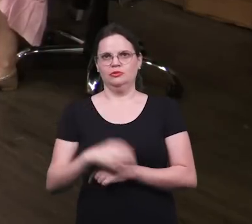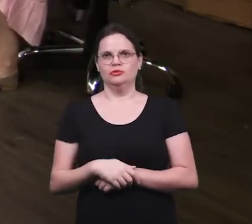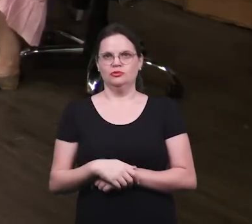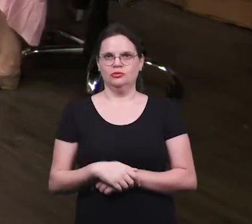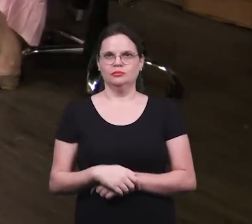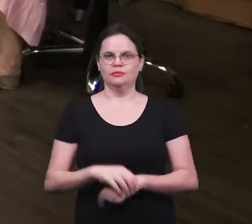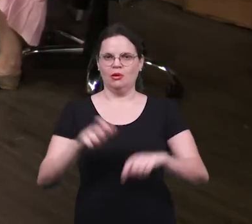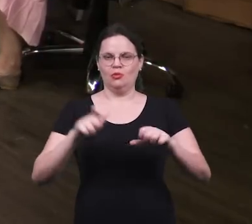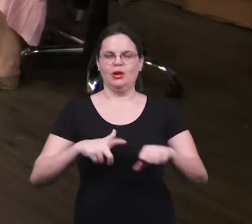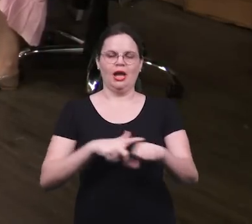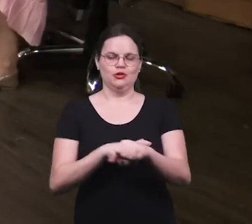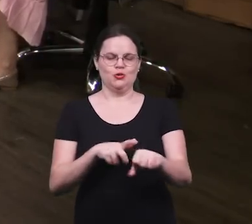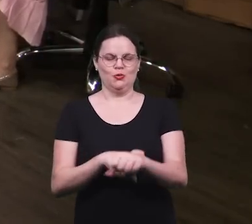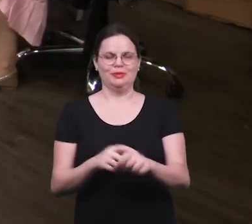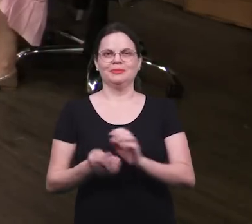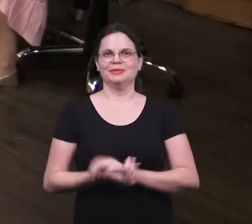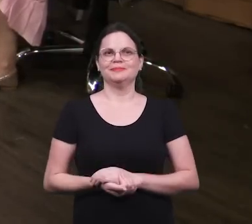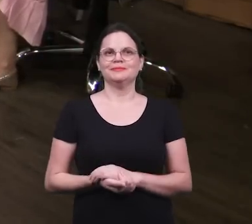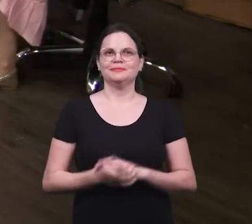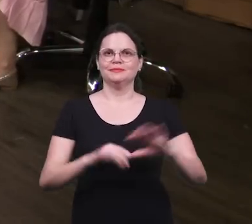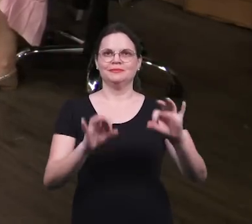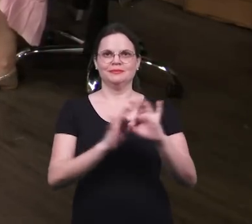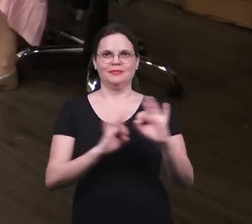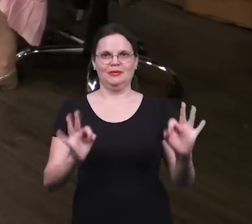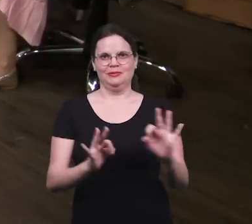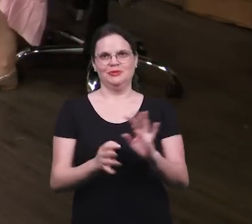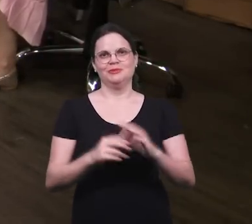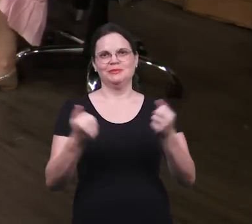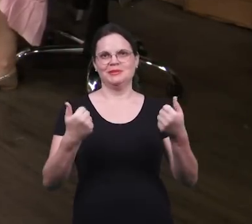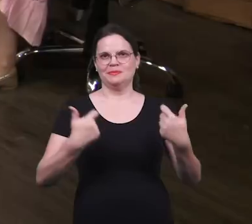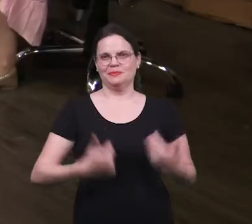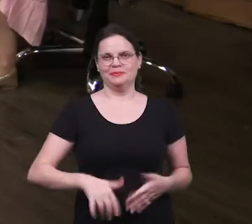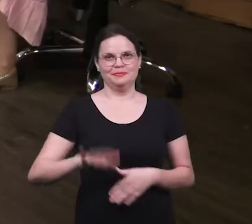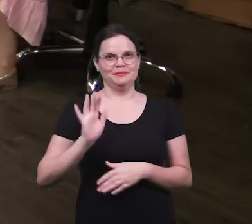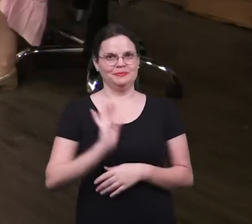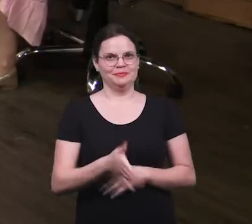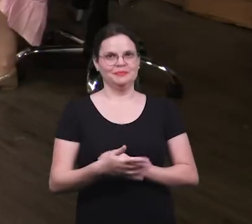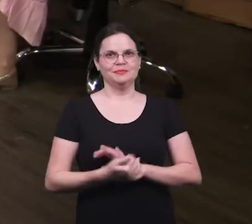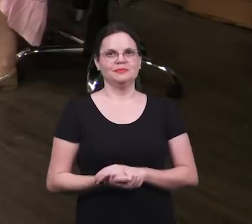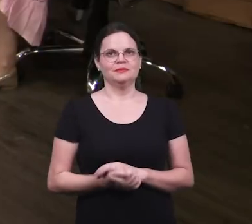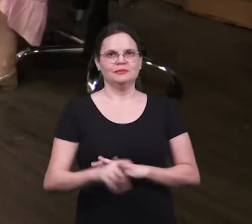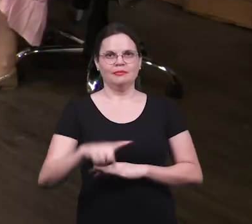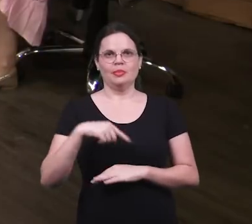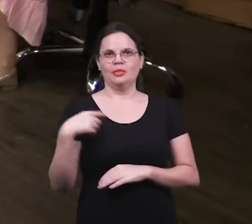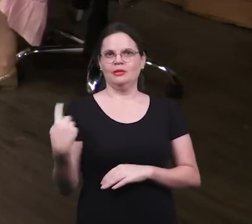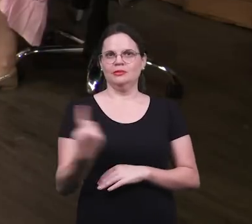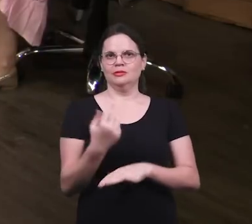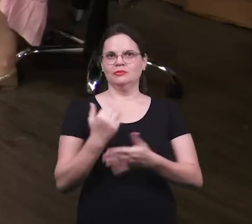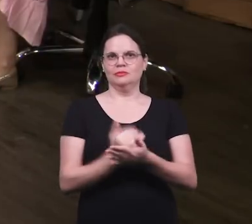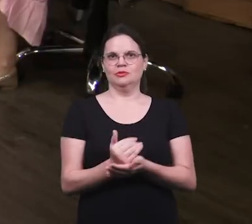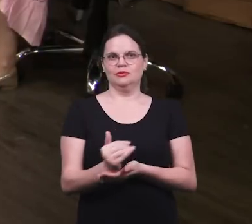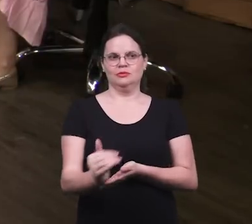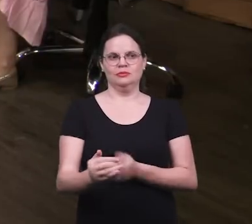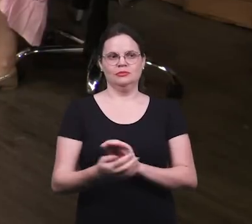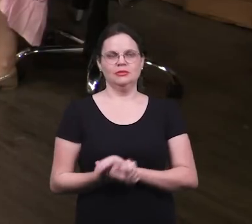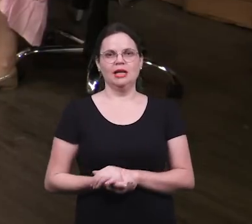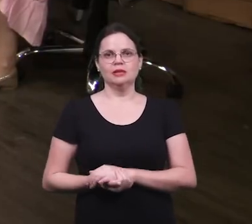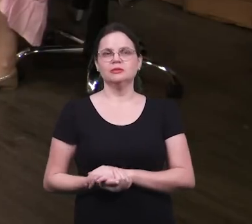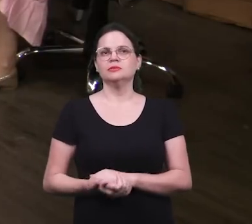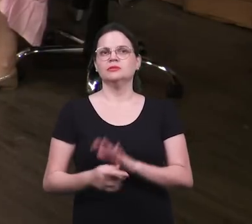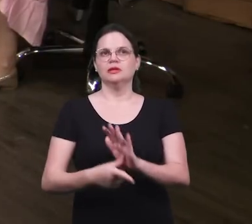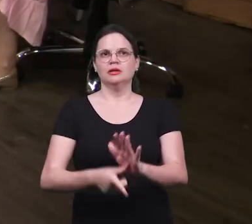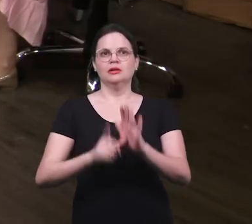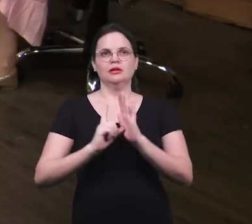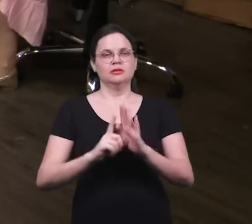Caltrim de Guarapari. Muito bem, ótimo, está explicado. E a gente já vai então para... Aliás, antes de nós começarmos